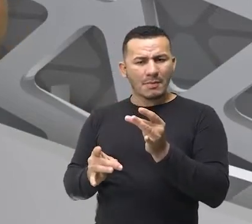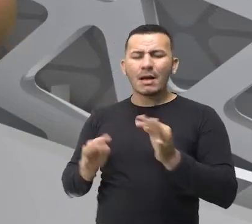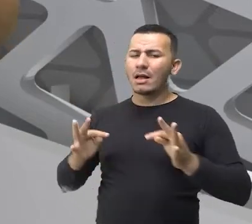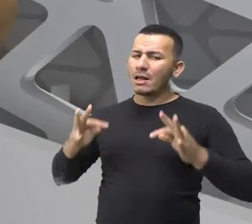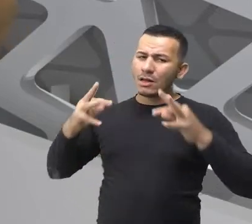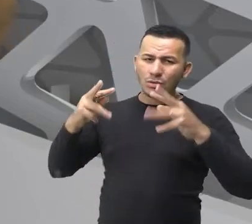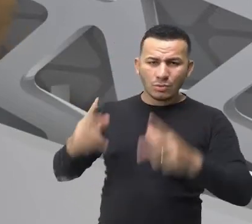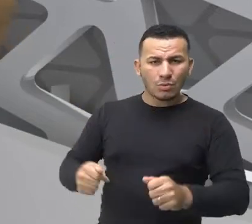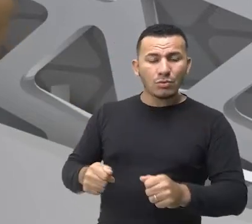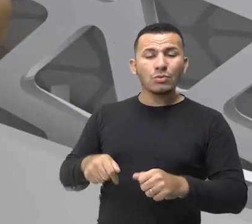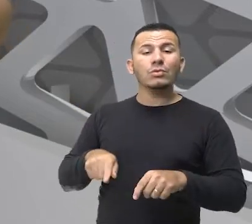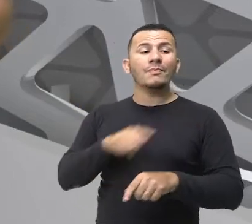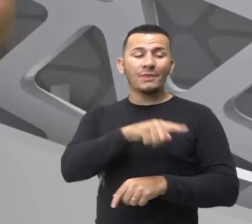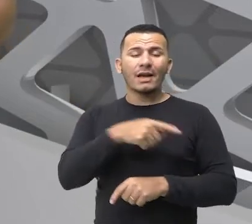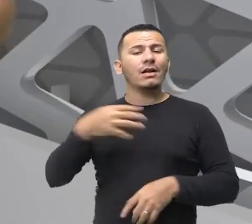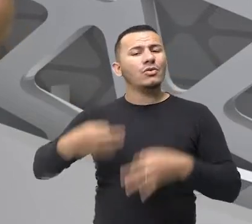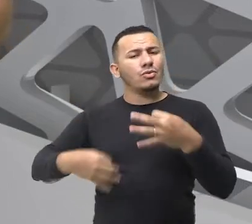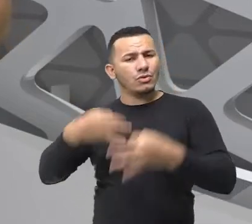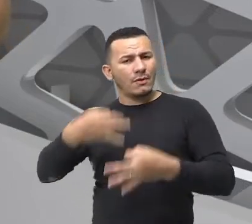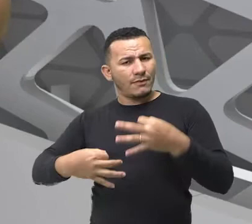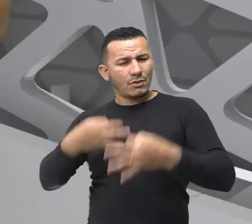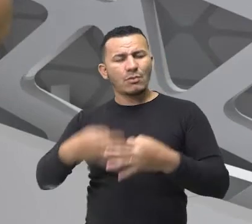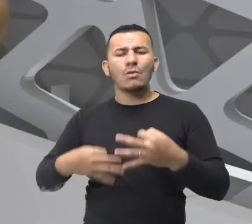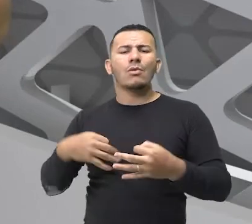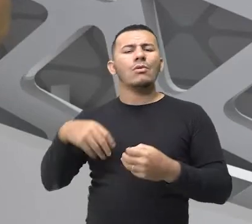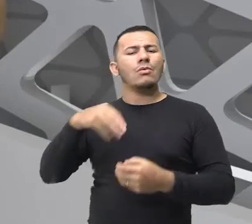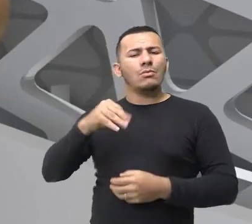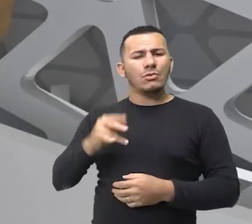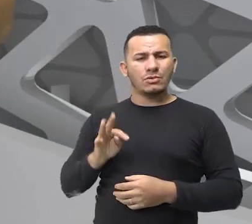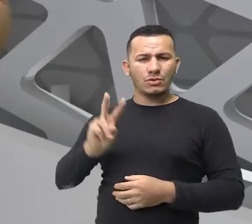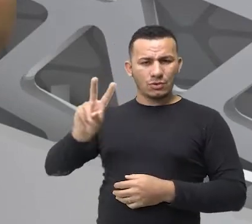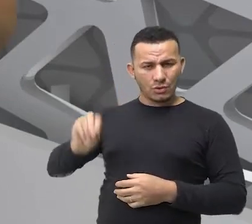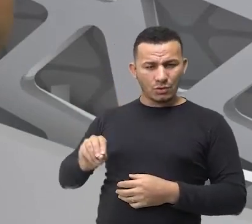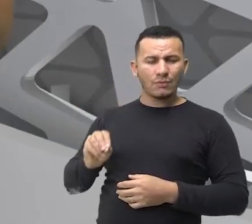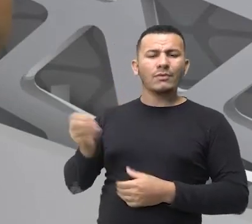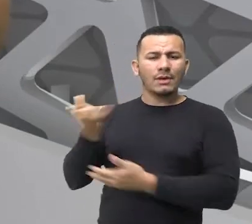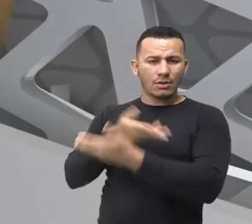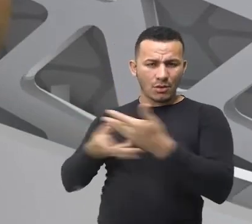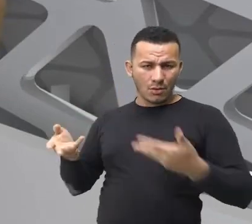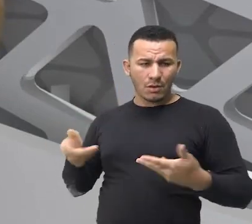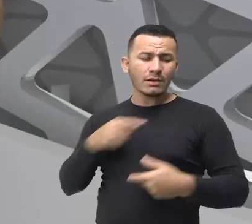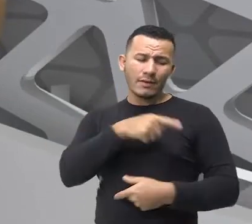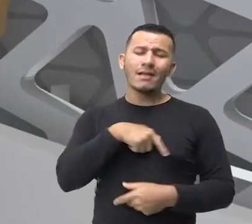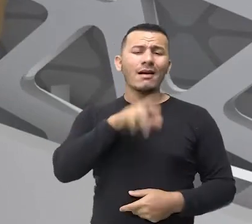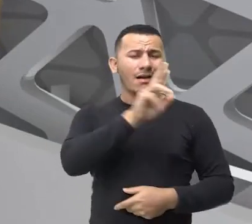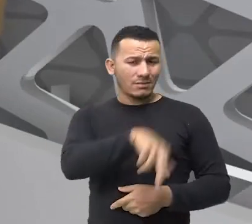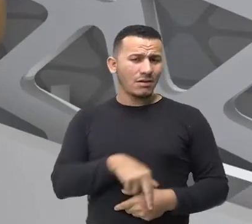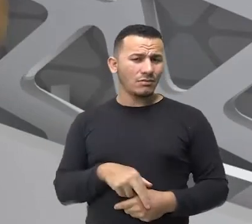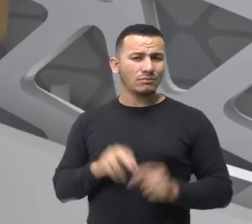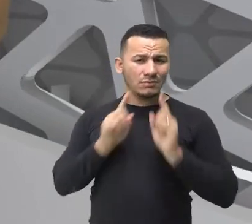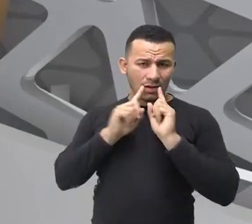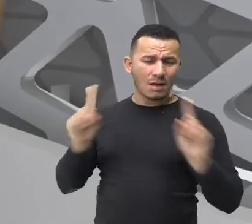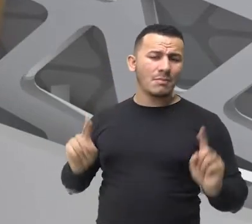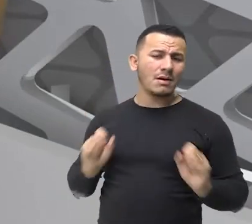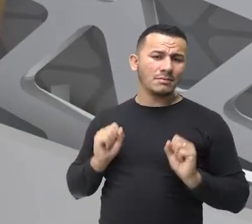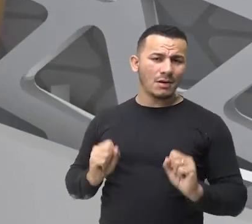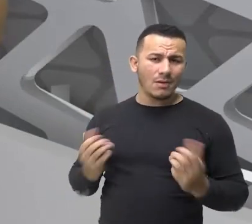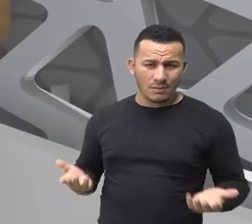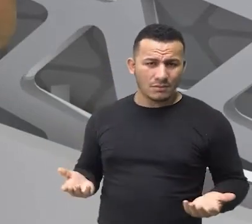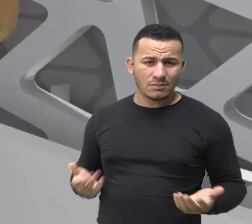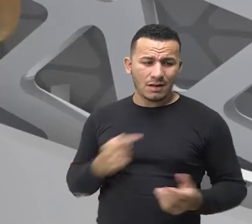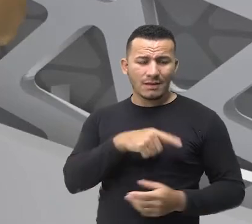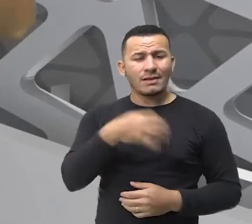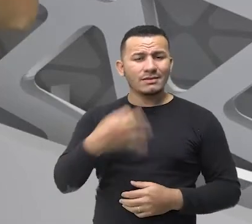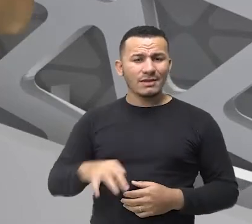enviado errado a pessoa justificou também e a pessoa tem razão em reclamar diante dessa situação